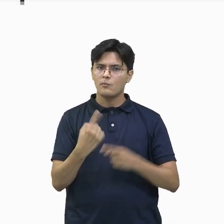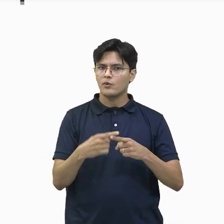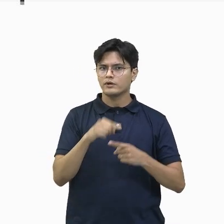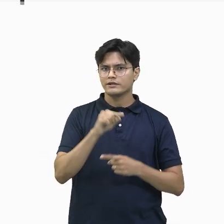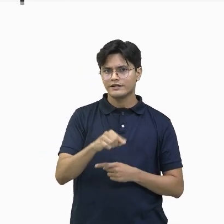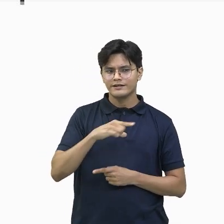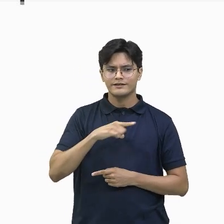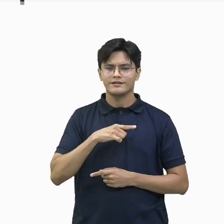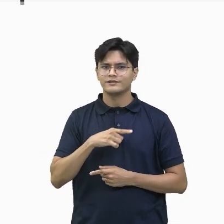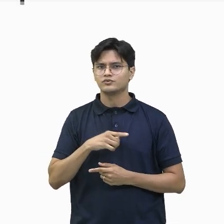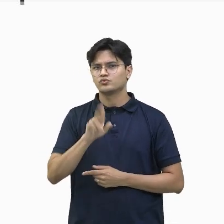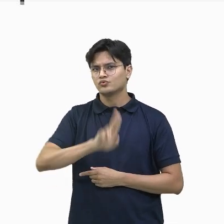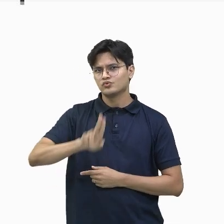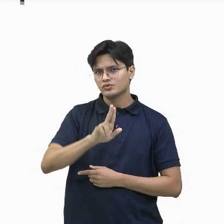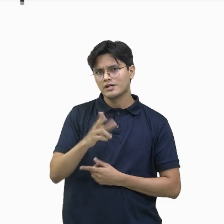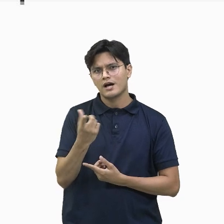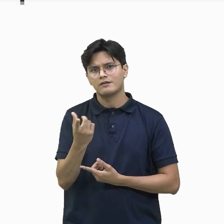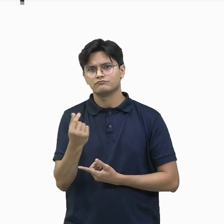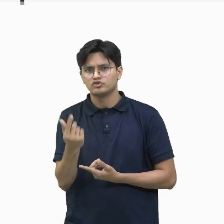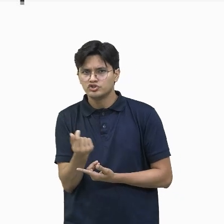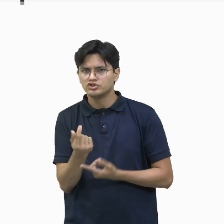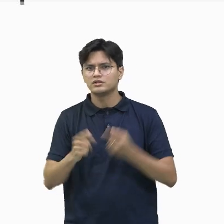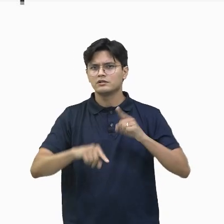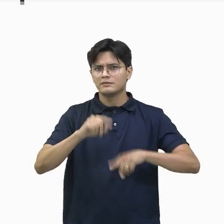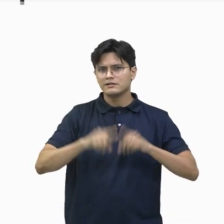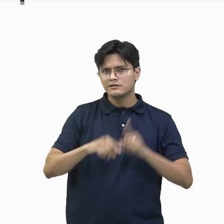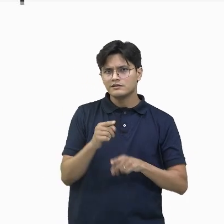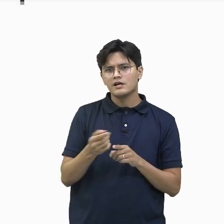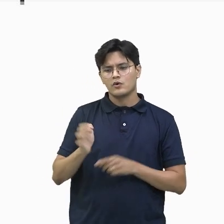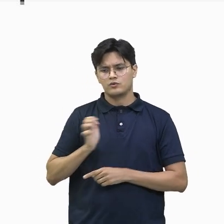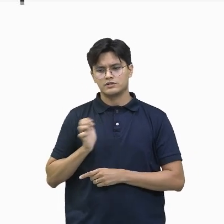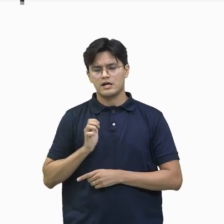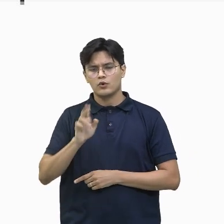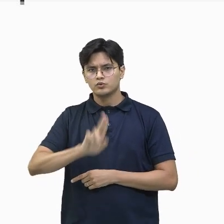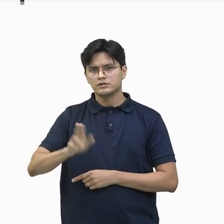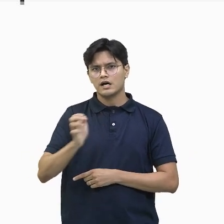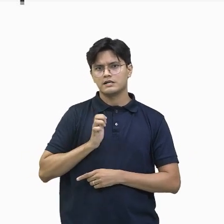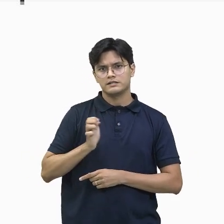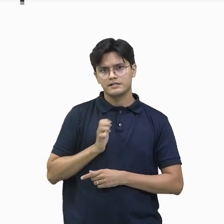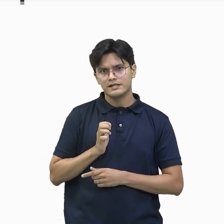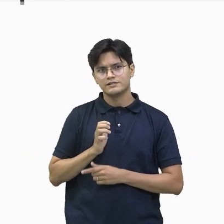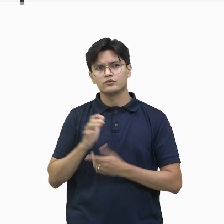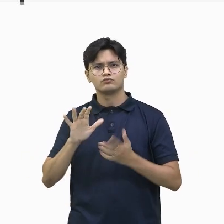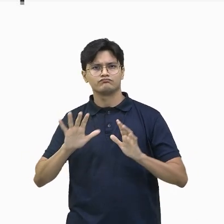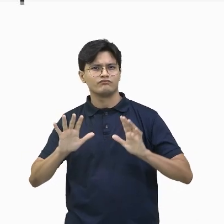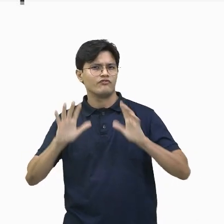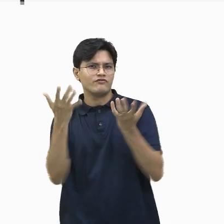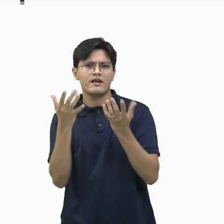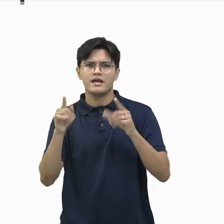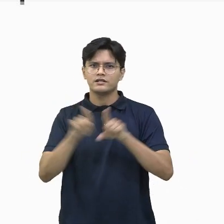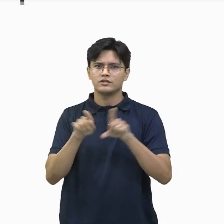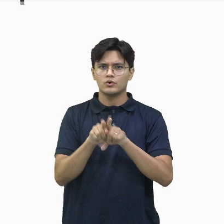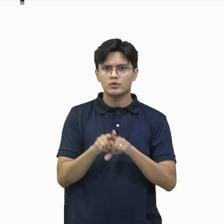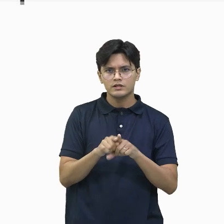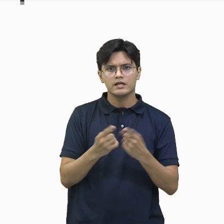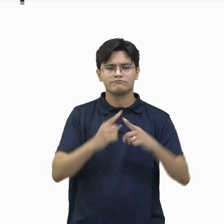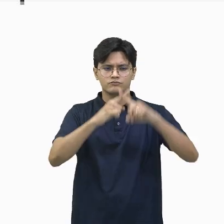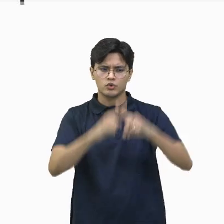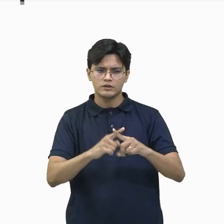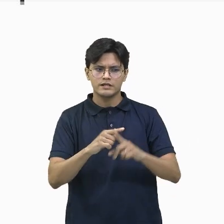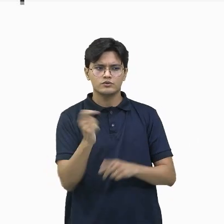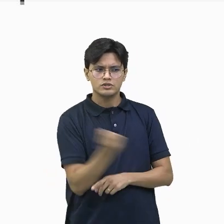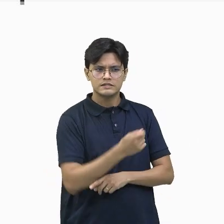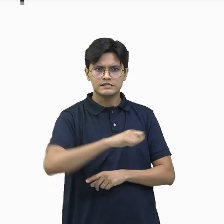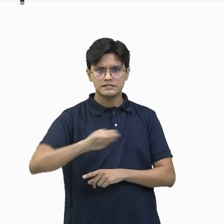passeios, torneios de esgrima e de caçada. Então, por quê? Porque os reis ali, eles vão pertencer, de certa forma, ao quê,